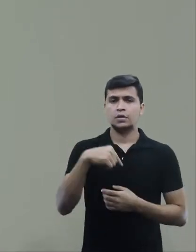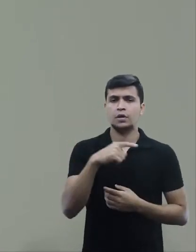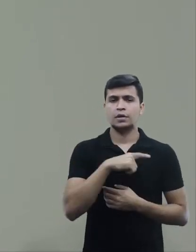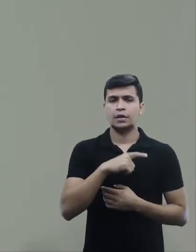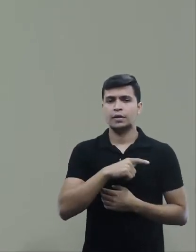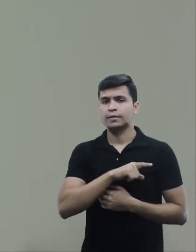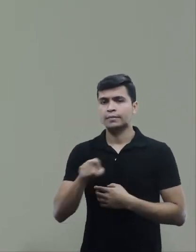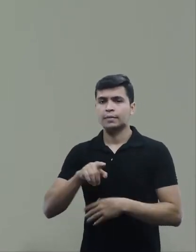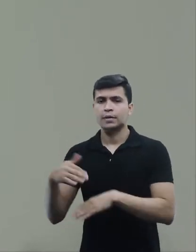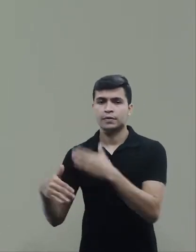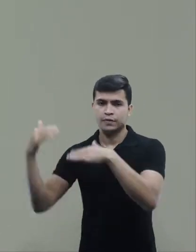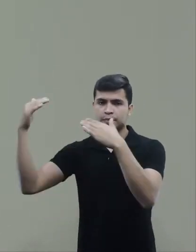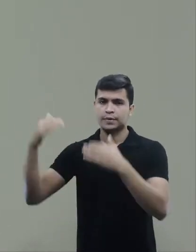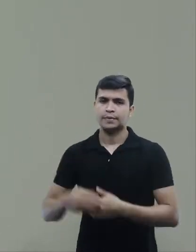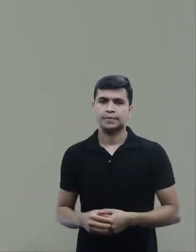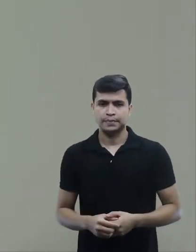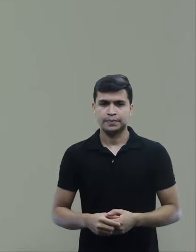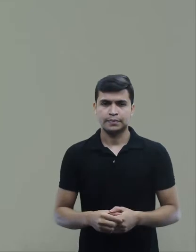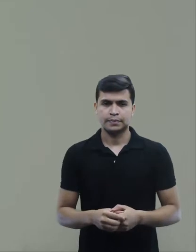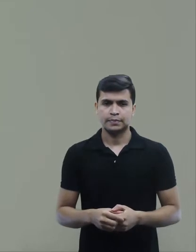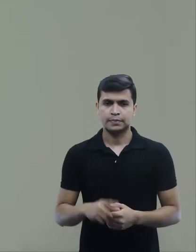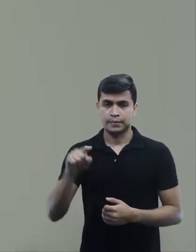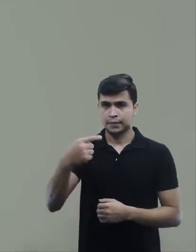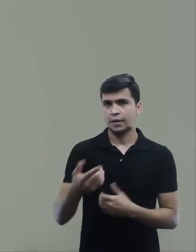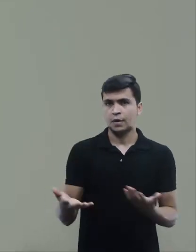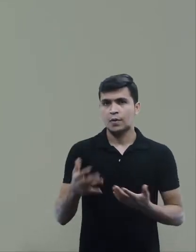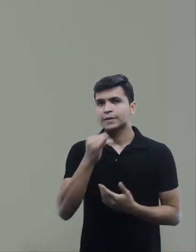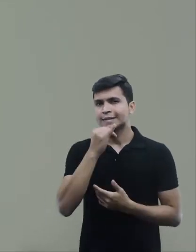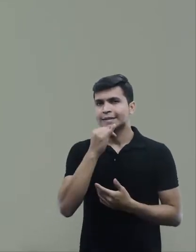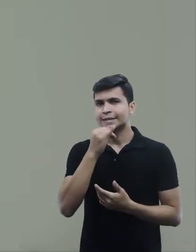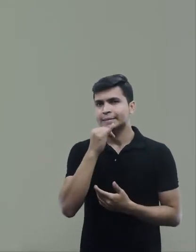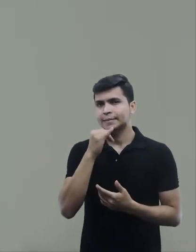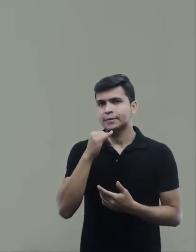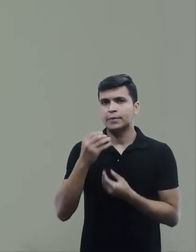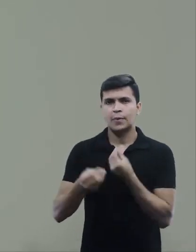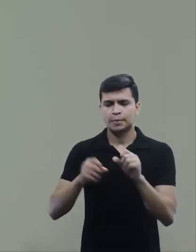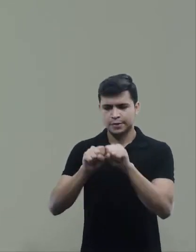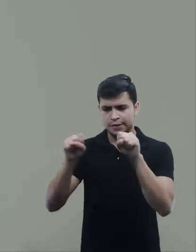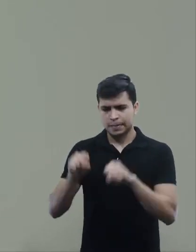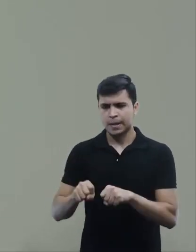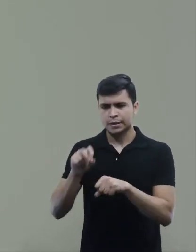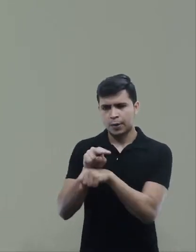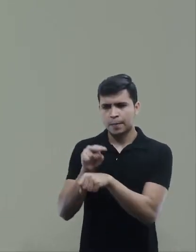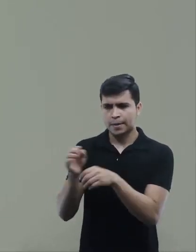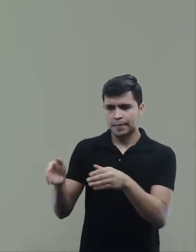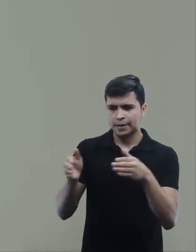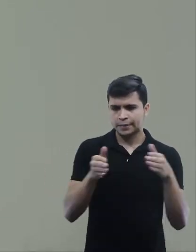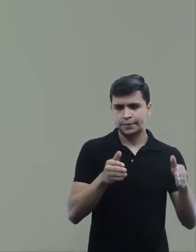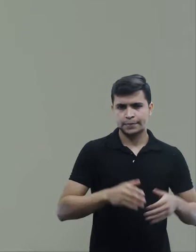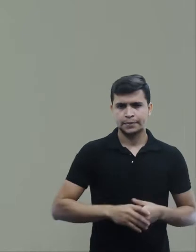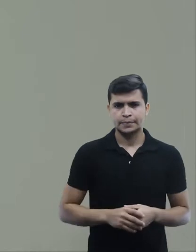que a escola emprega para esse desenvolvimento. Veremos a seguir um exemplo prático da sistemática de acompanhamento que